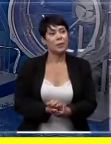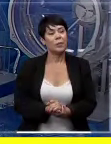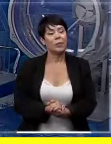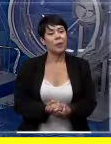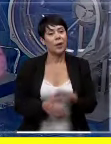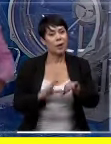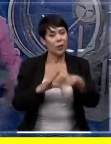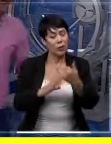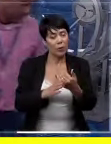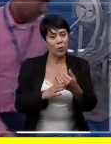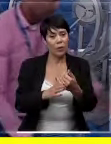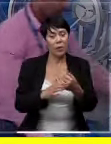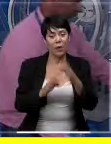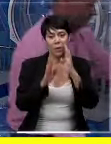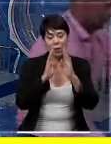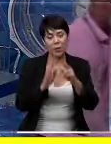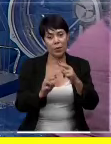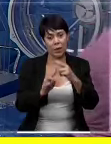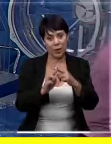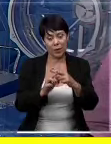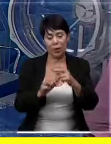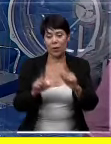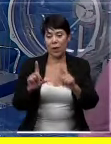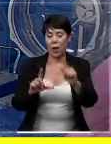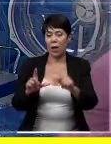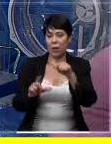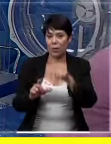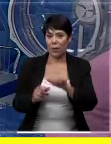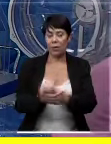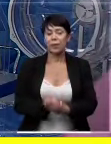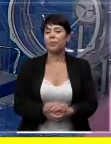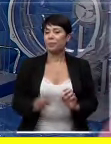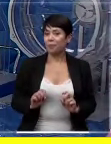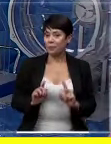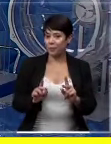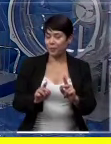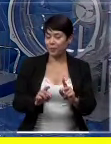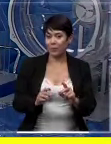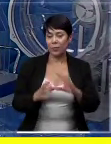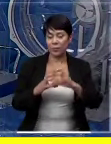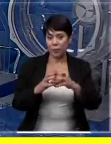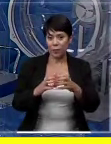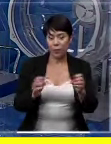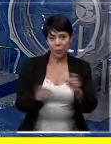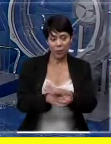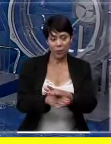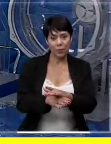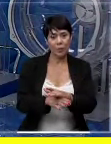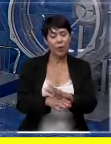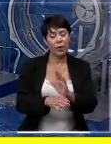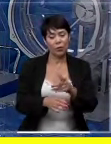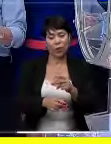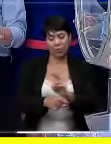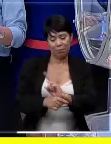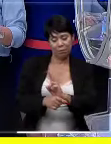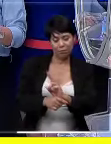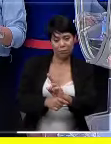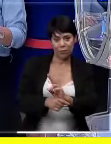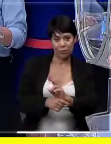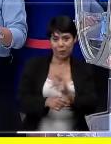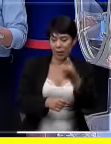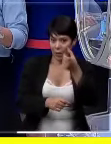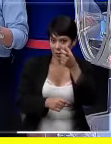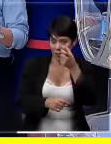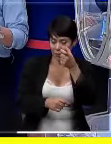no YouTube e no Facebook da Caixa e da Rede TV. Muito bem, Globo reabastecido, procedimento acompanhado pelas nossas